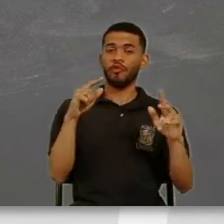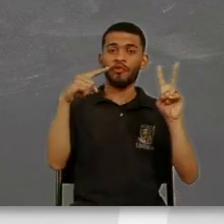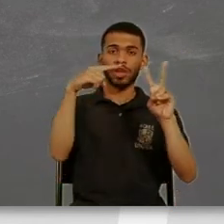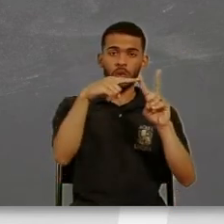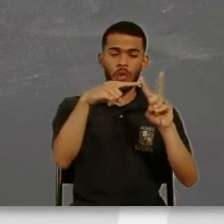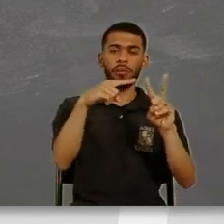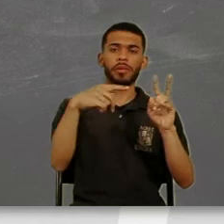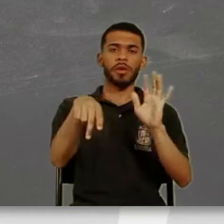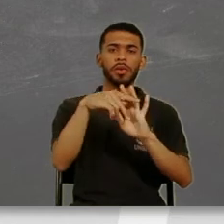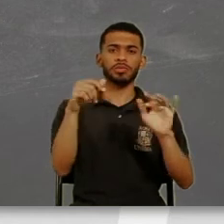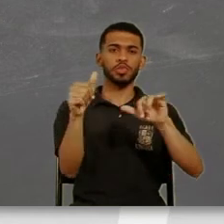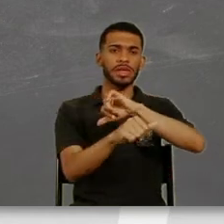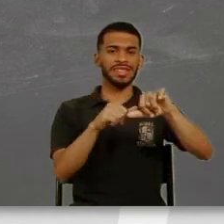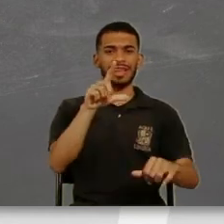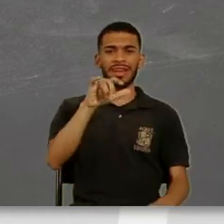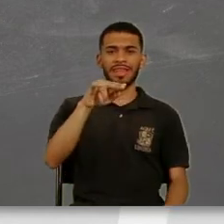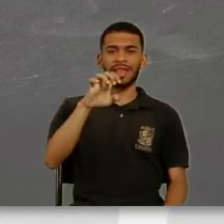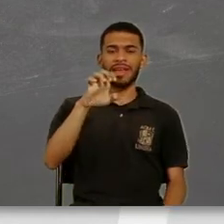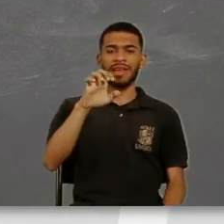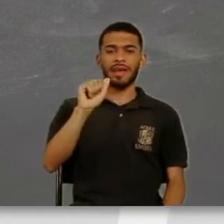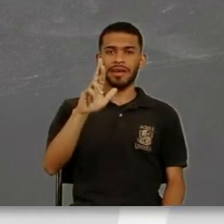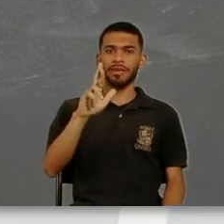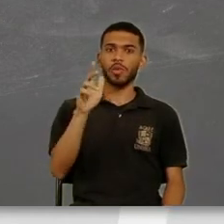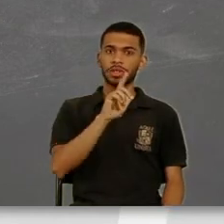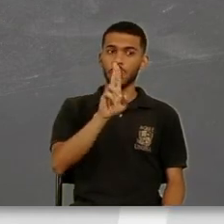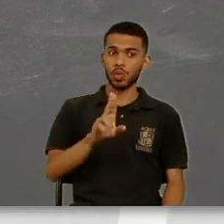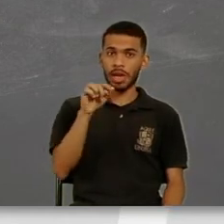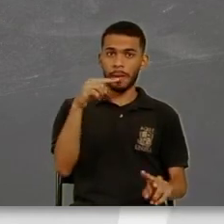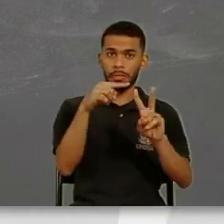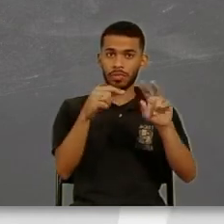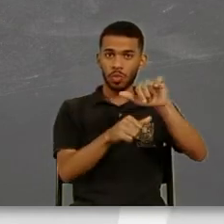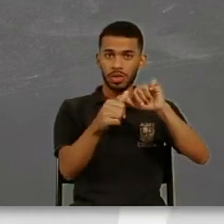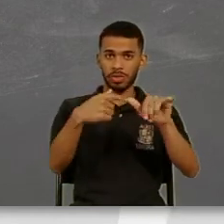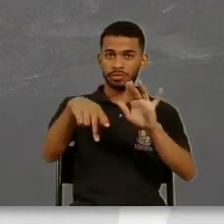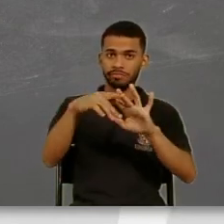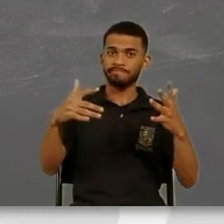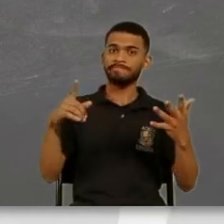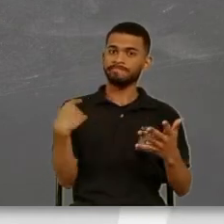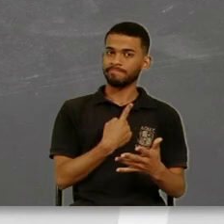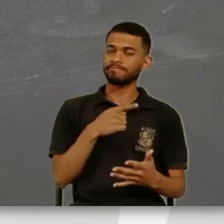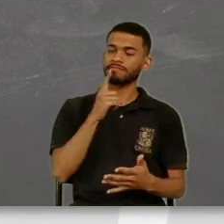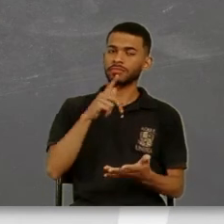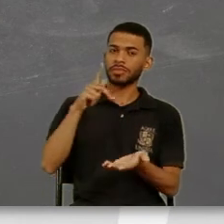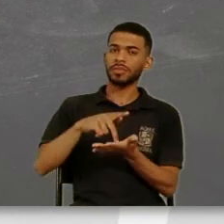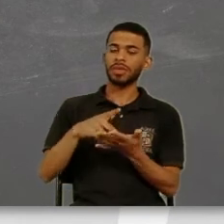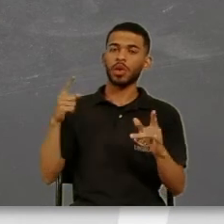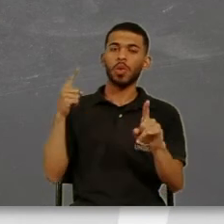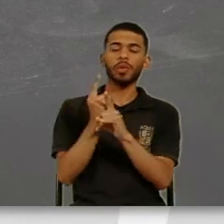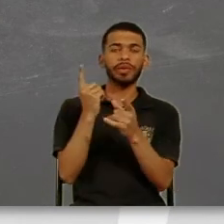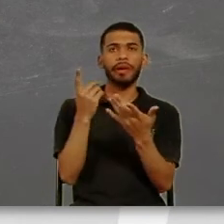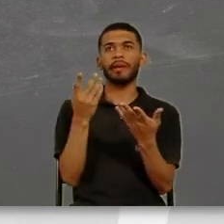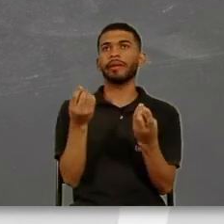uma transformação linear e aplicar a transformação nele, tá? A gente consegue achar,